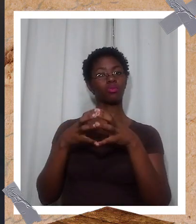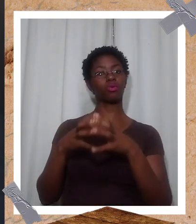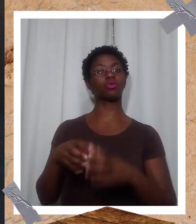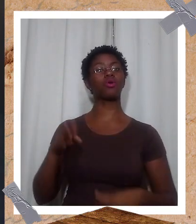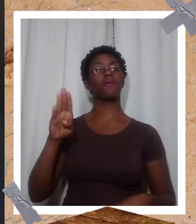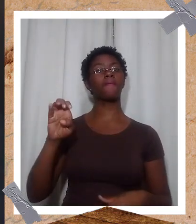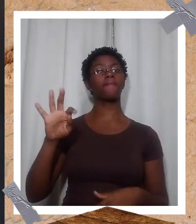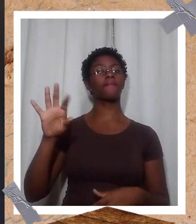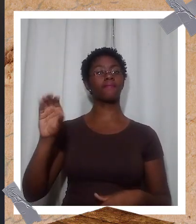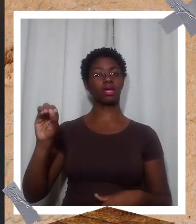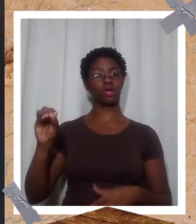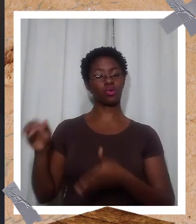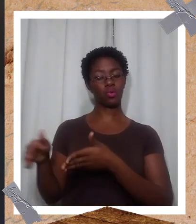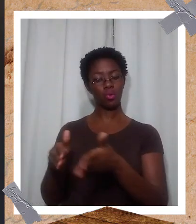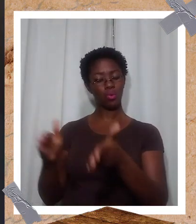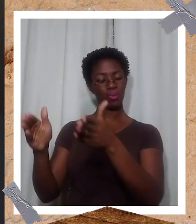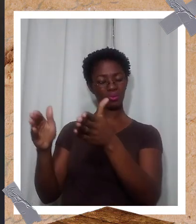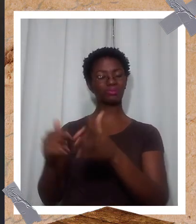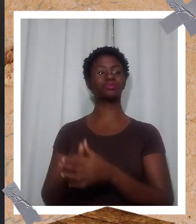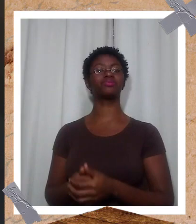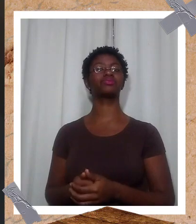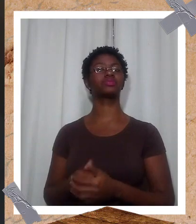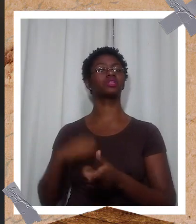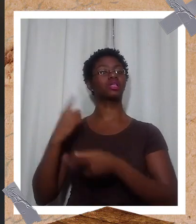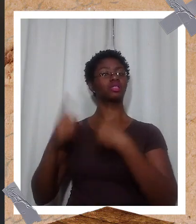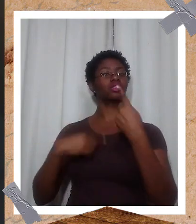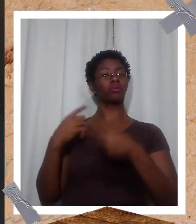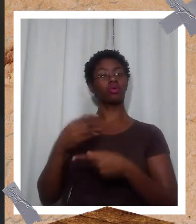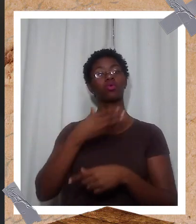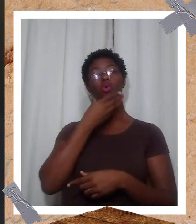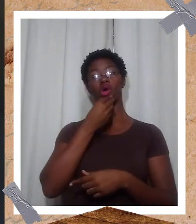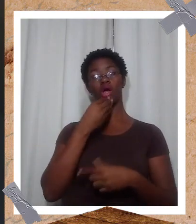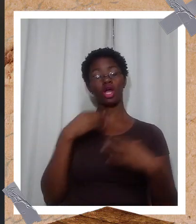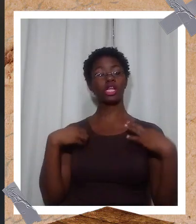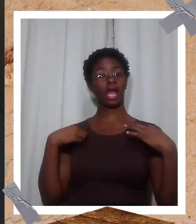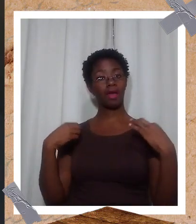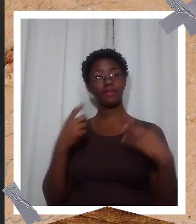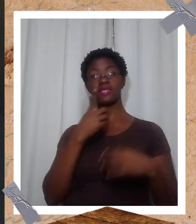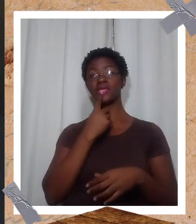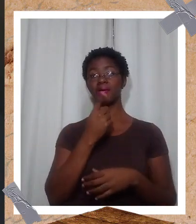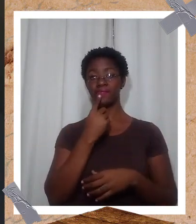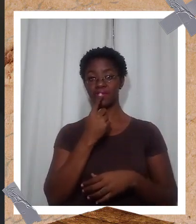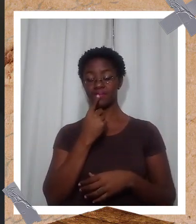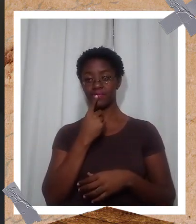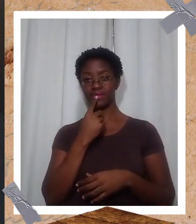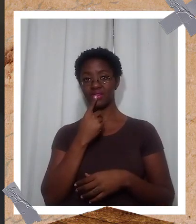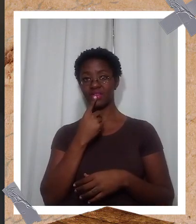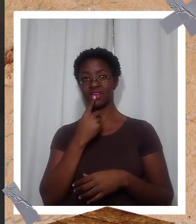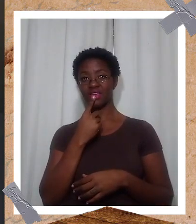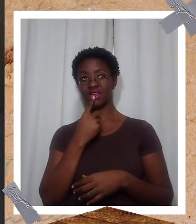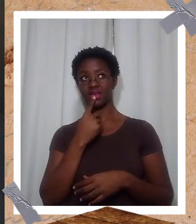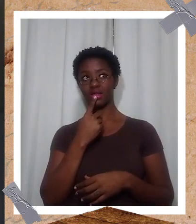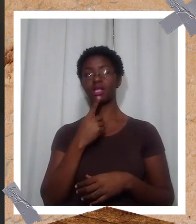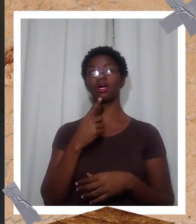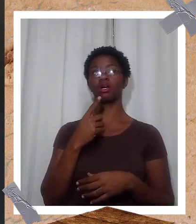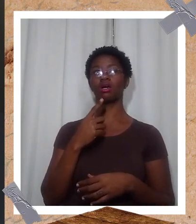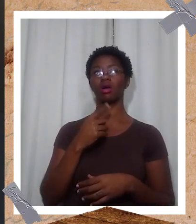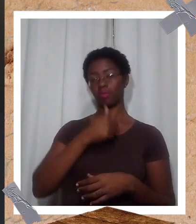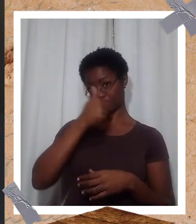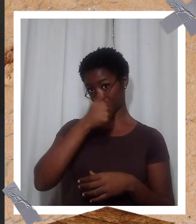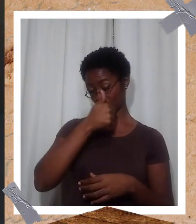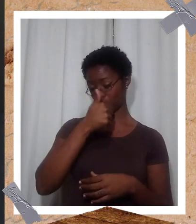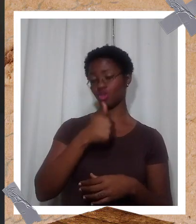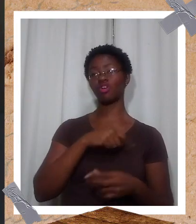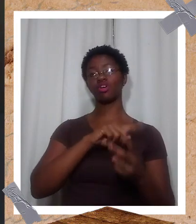E depois veio O Garoto da Camisa Vermelha. O Garoto da Camisa Vermelha foi o primeiro, desculpa.